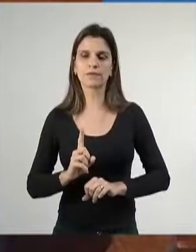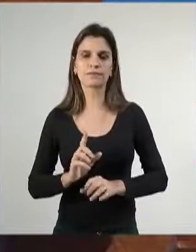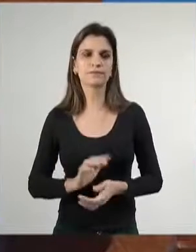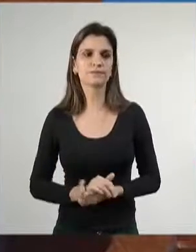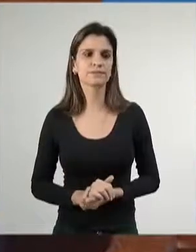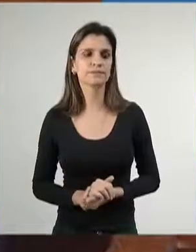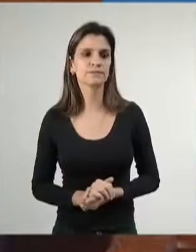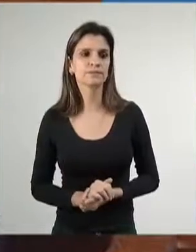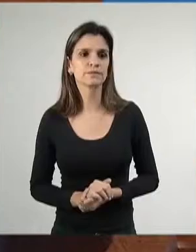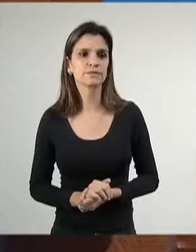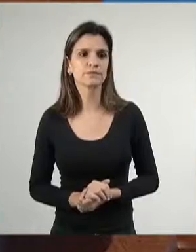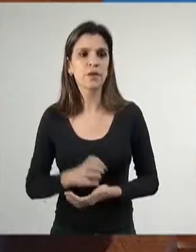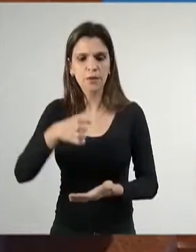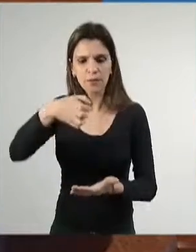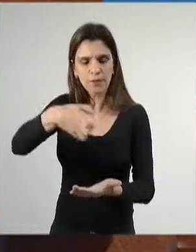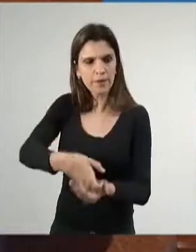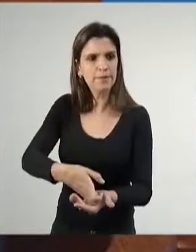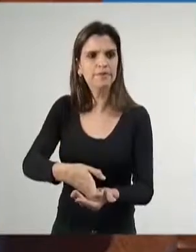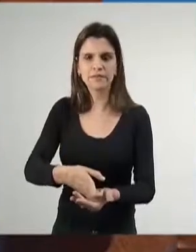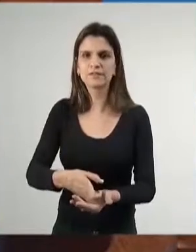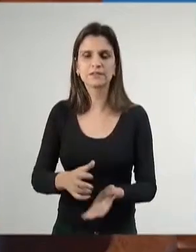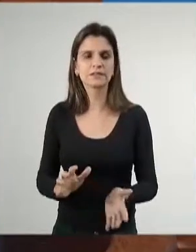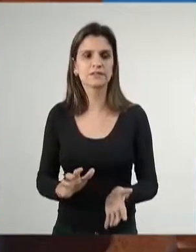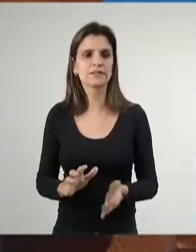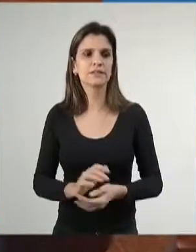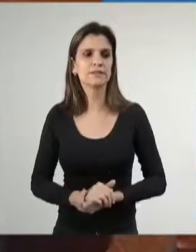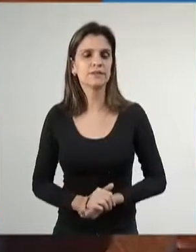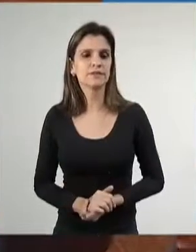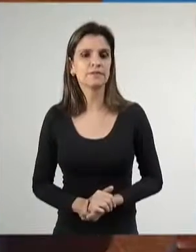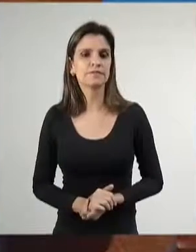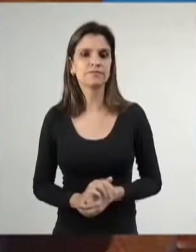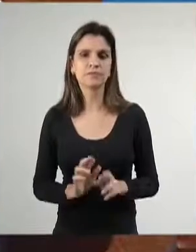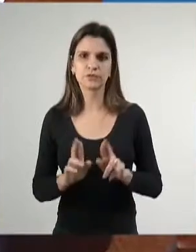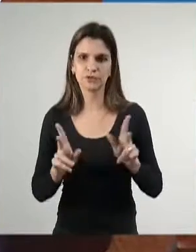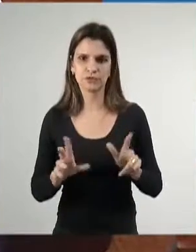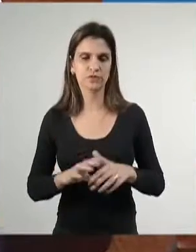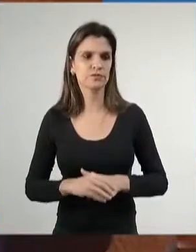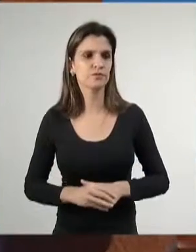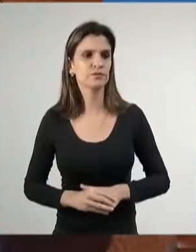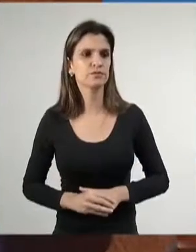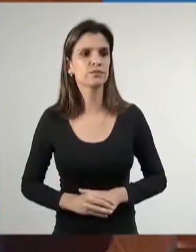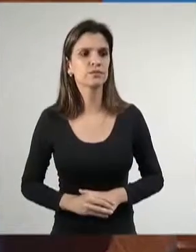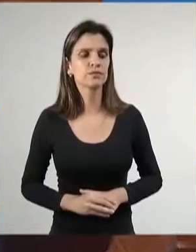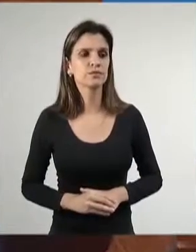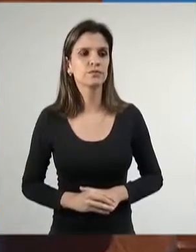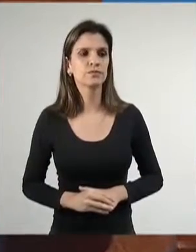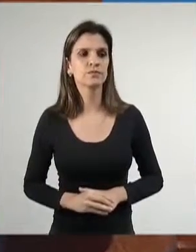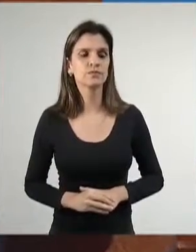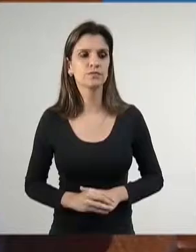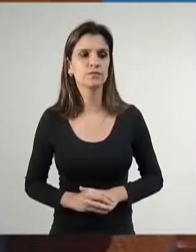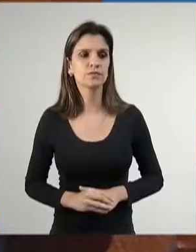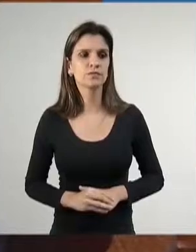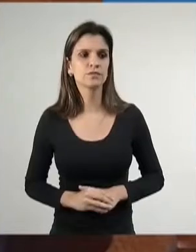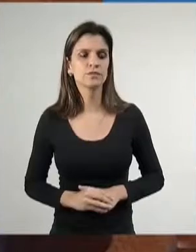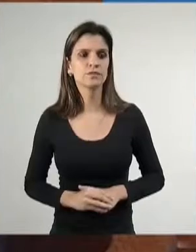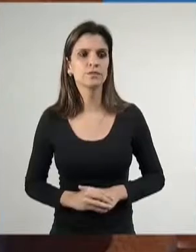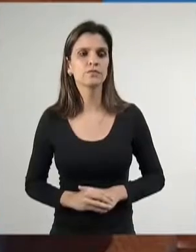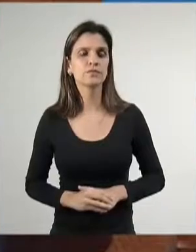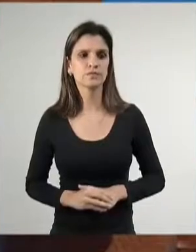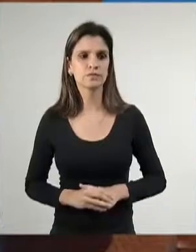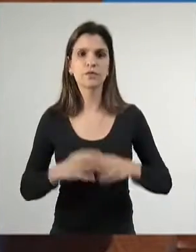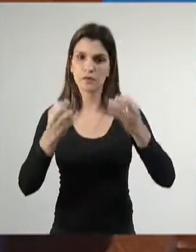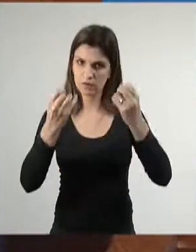vista. A minha justificativa, que eu gostaria de ler para que todos os deputados tomem conhecimento, porque